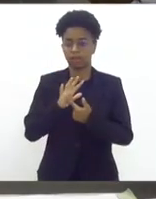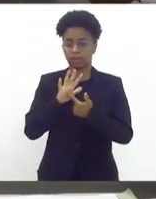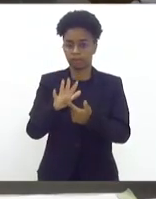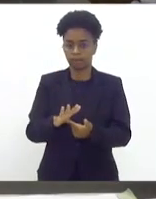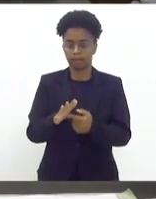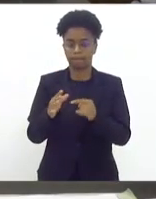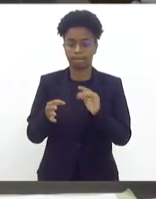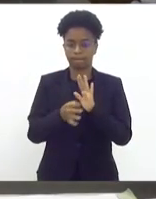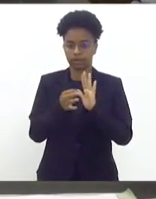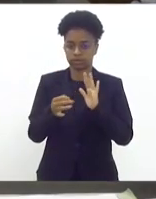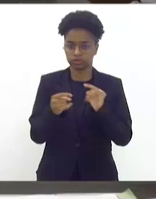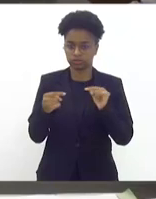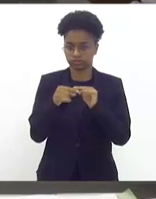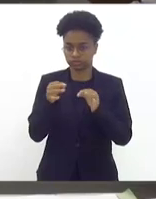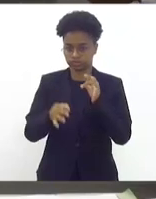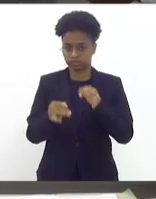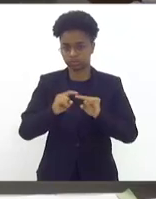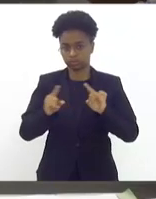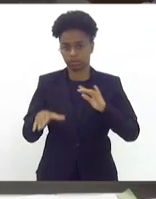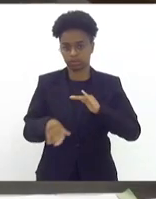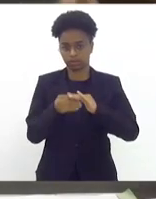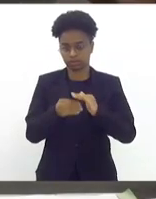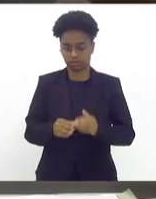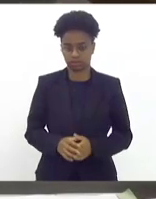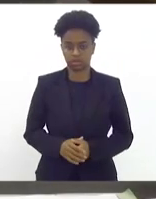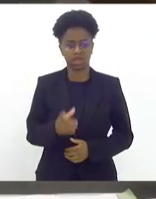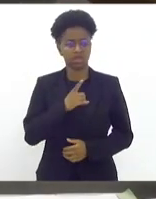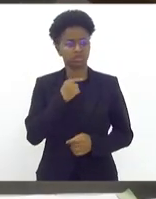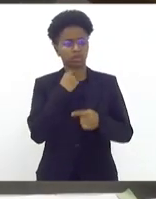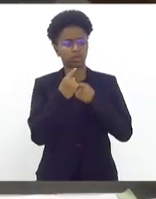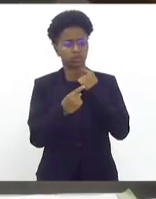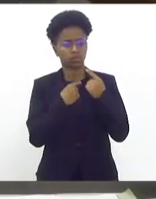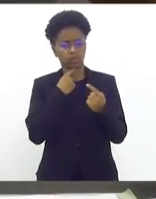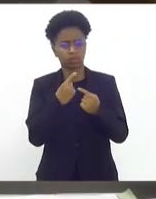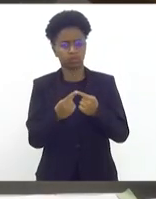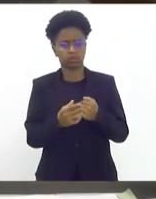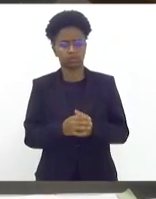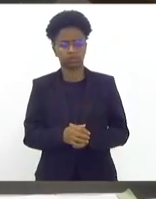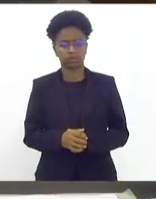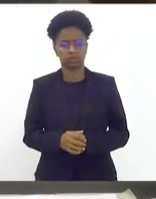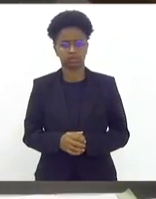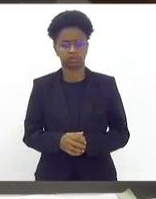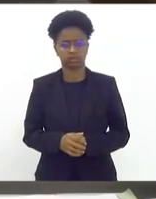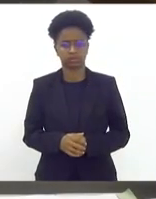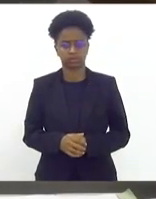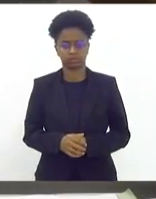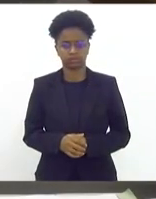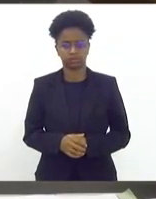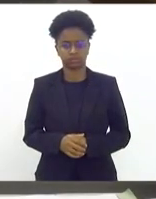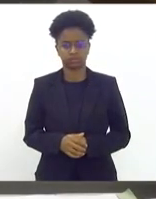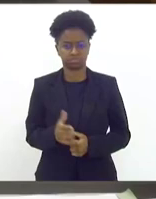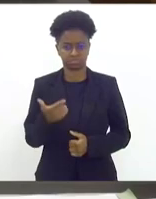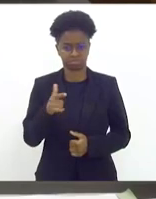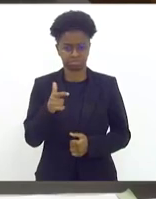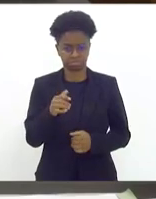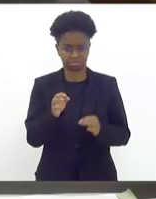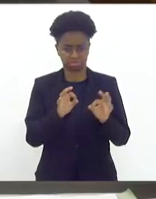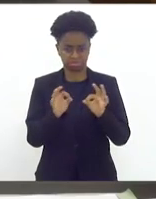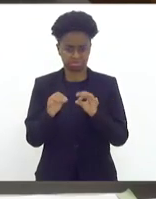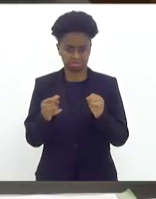pela juridicidade com emendas. Presidente, uma dúvida. Pois não, deputado Vinícius Cozolino, possa tracionar. Não há um congênere do